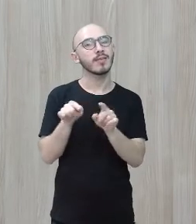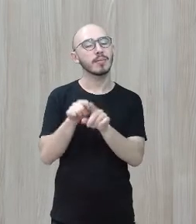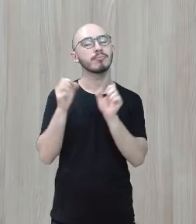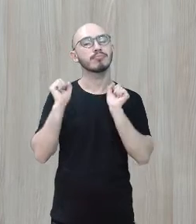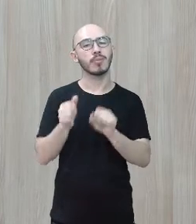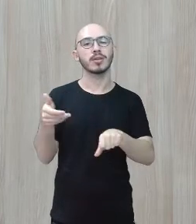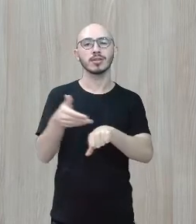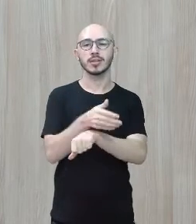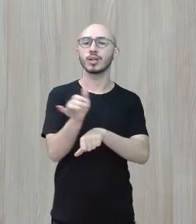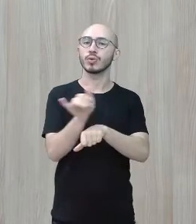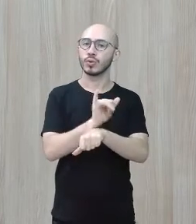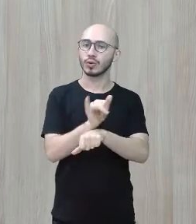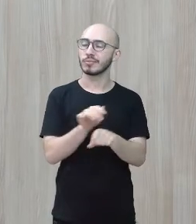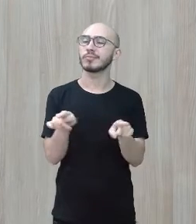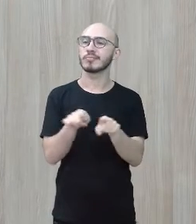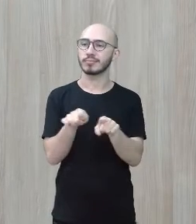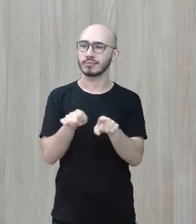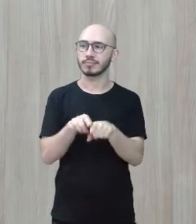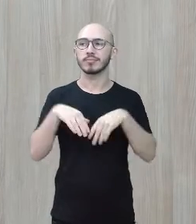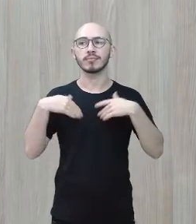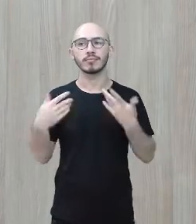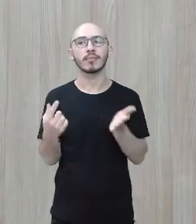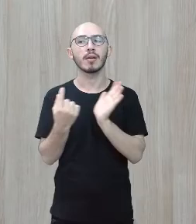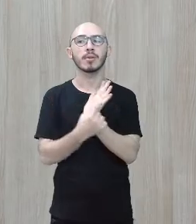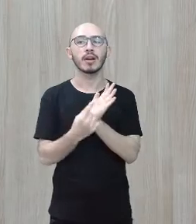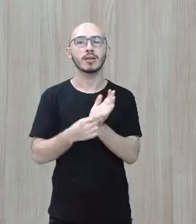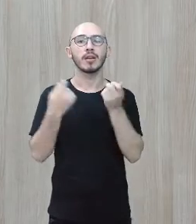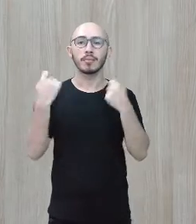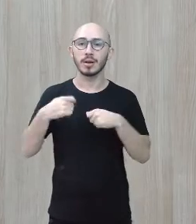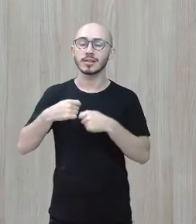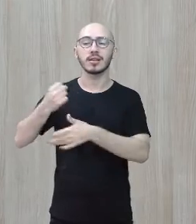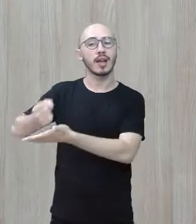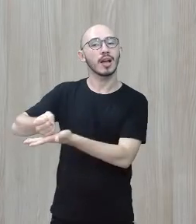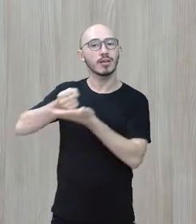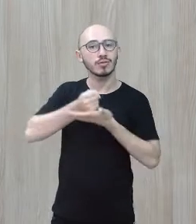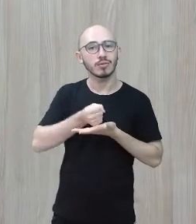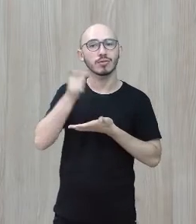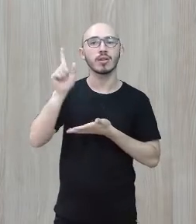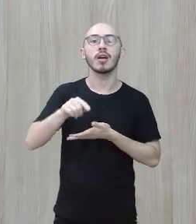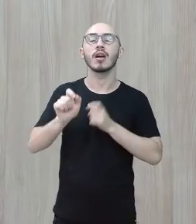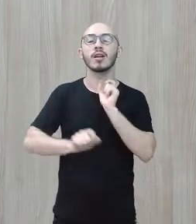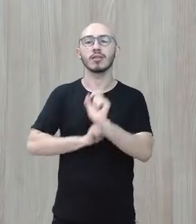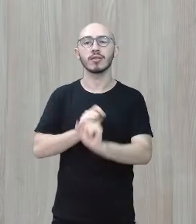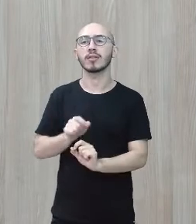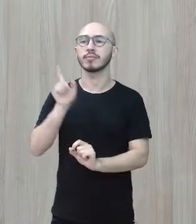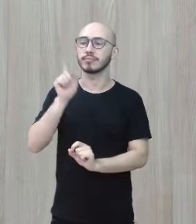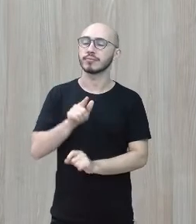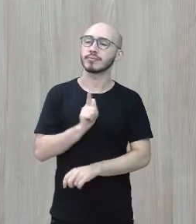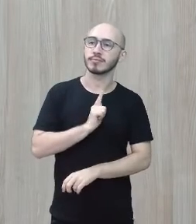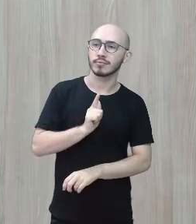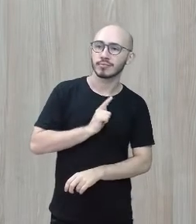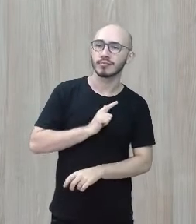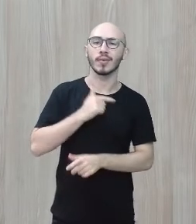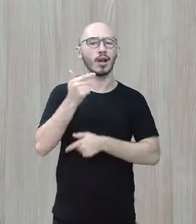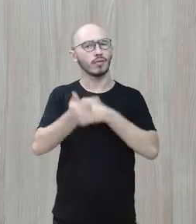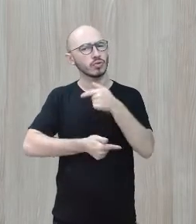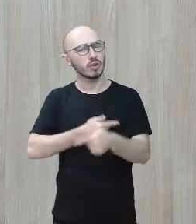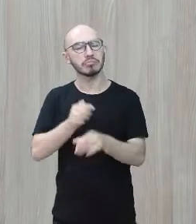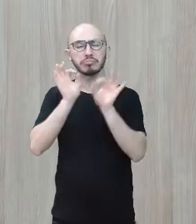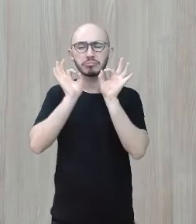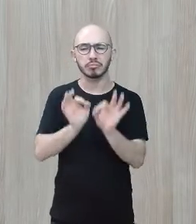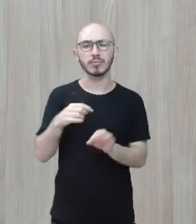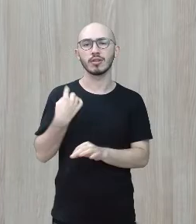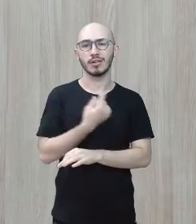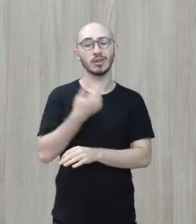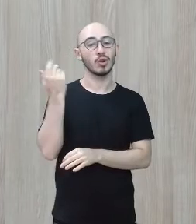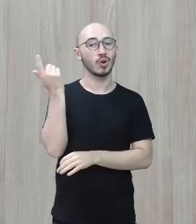no YouTube. Nesse aplicativo, eu preciso de ajuda, gente? E para que o aplicativo ele fique aí funcionando direitinho e que a